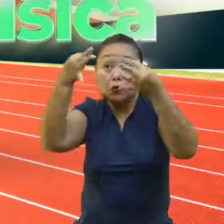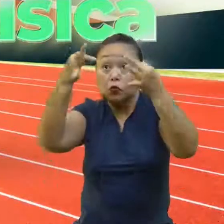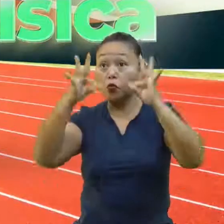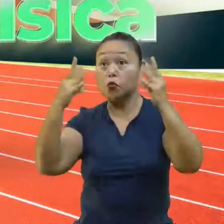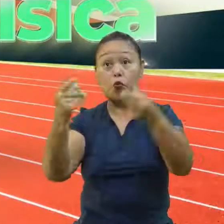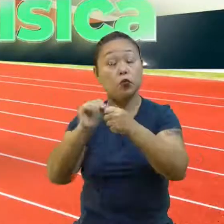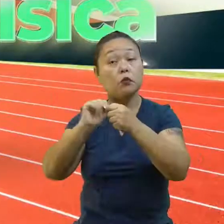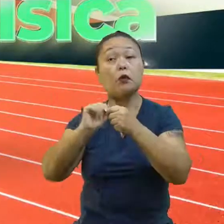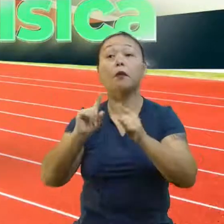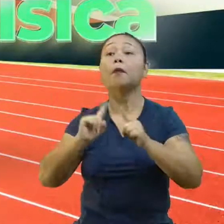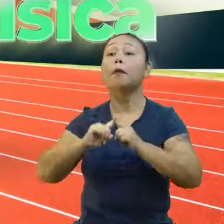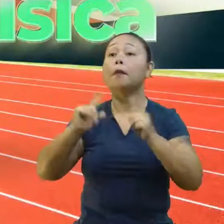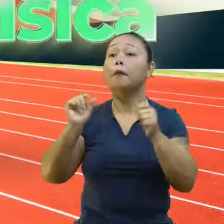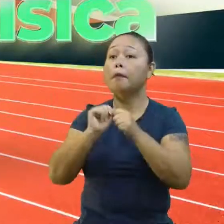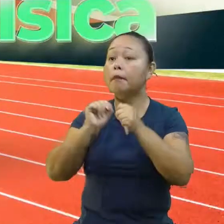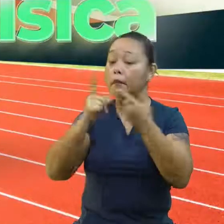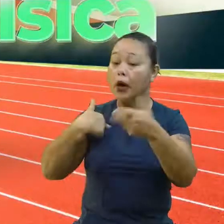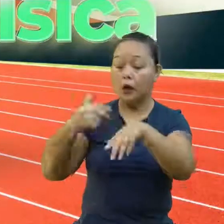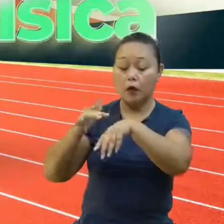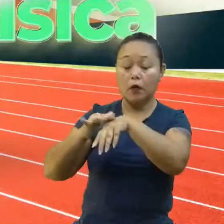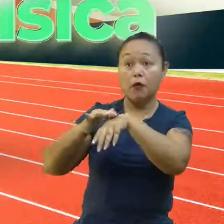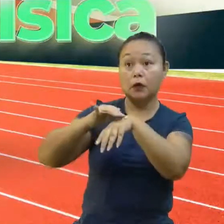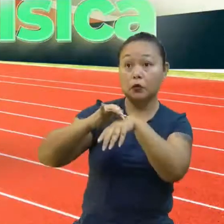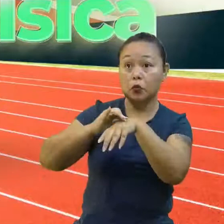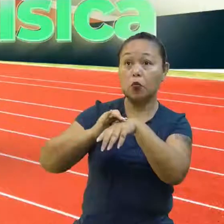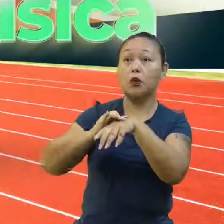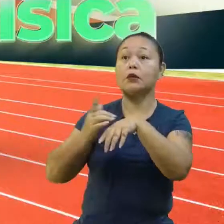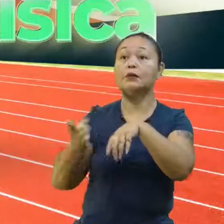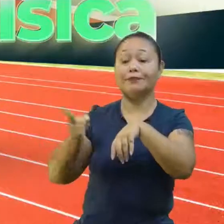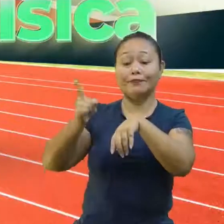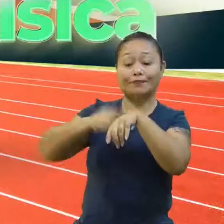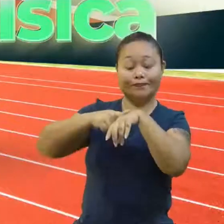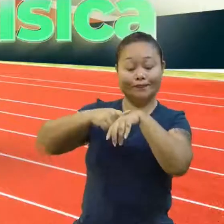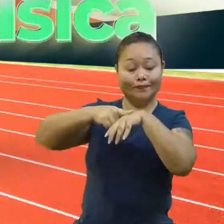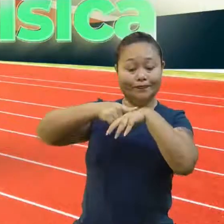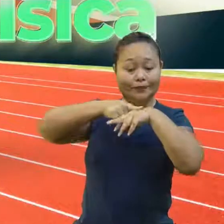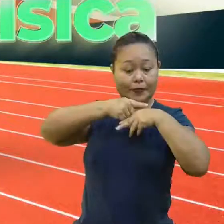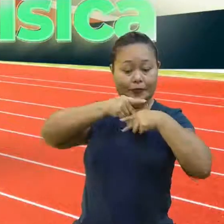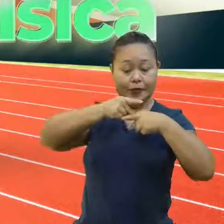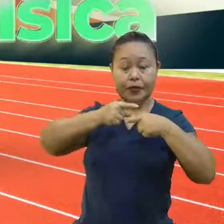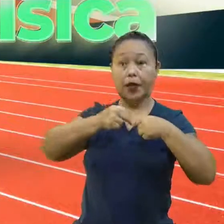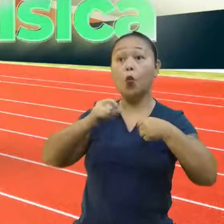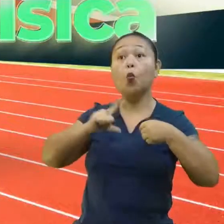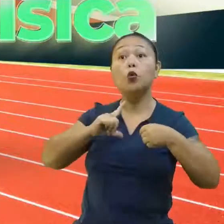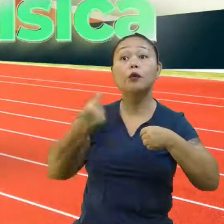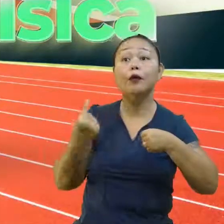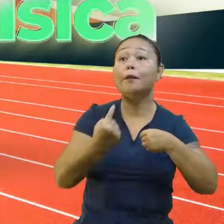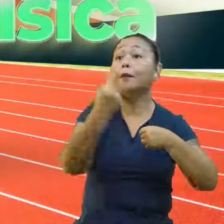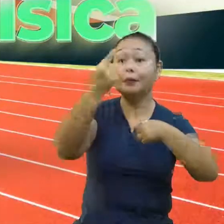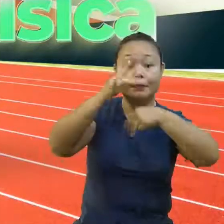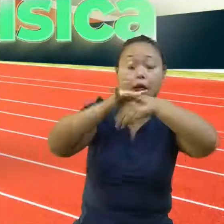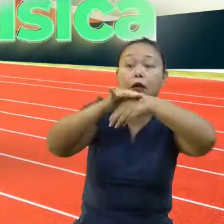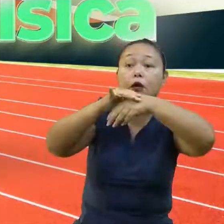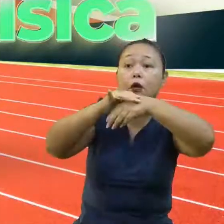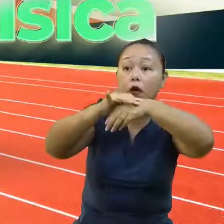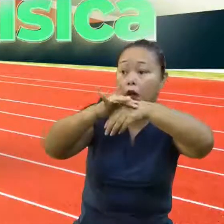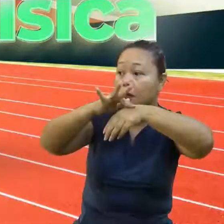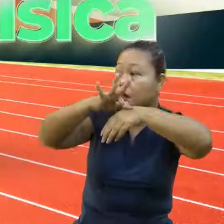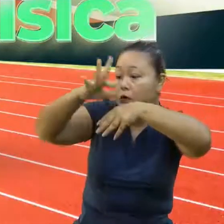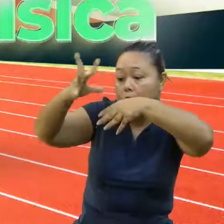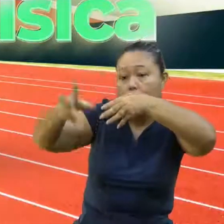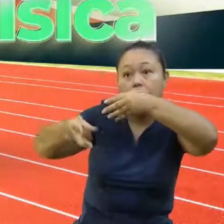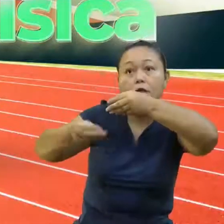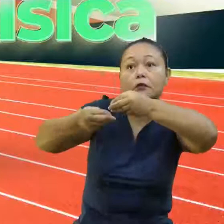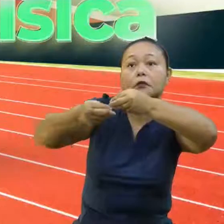uma doença crônica leva a outra. Então, eu preciso, quando eu tenho a primeira, as outras vêm no combo, vêm